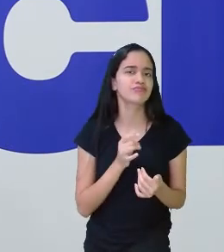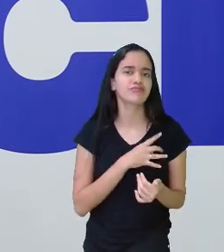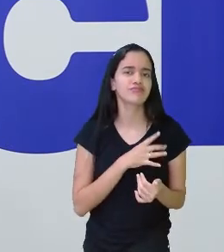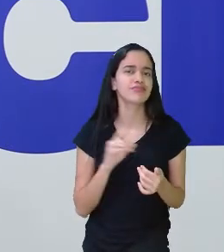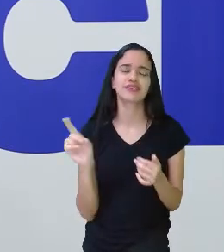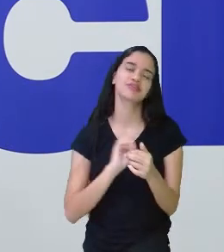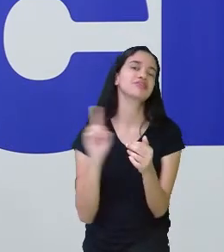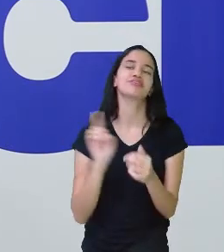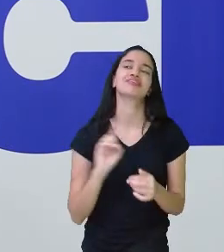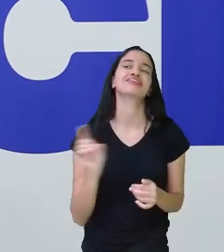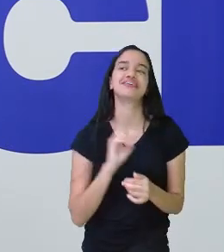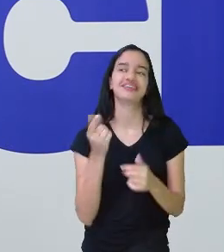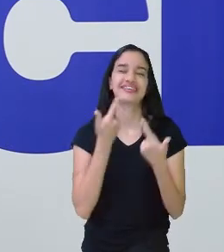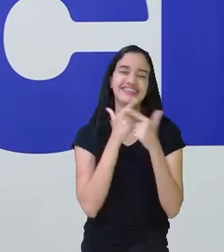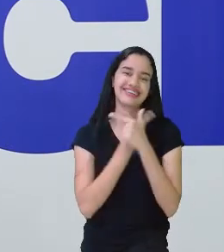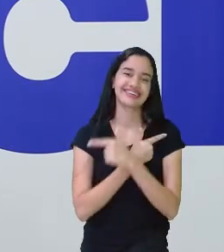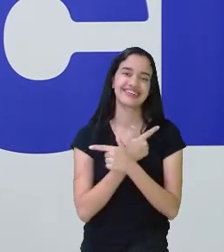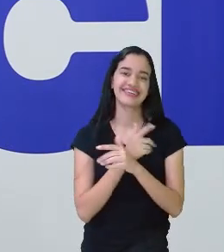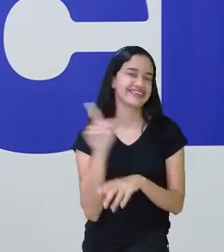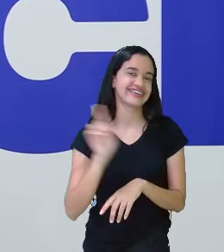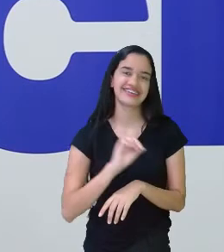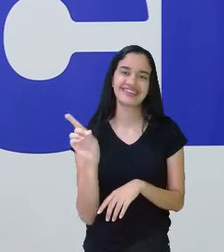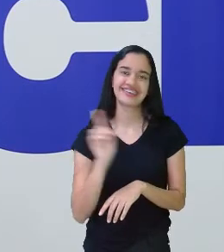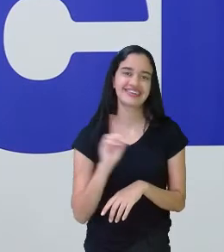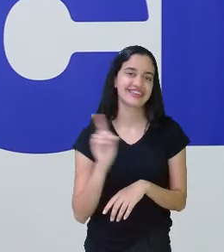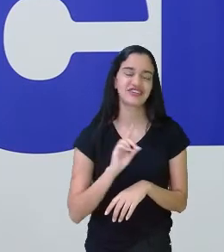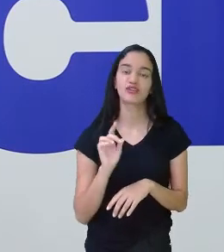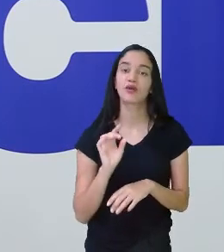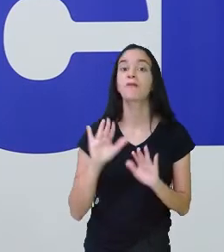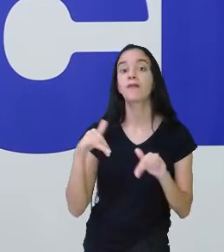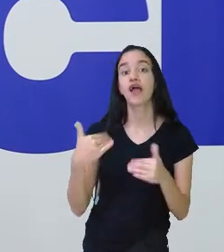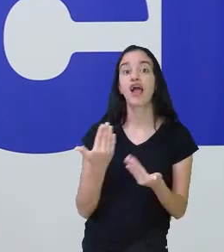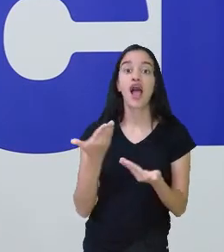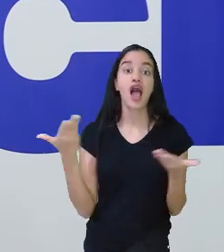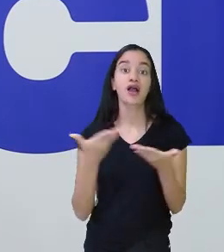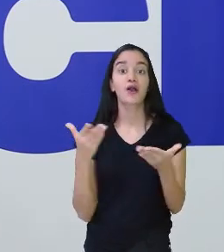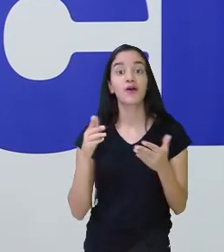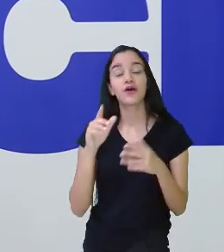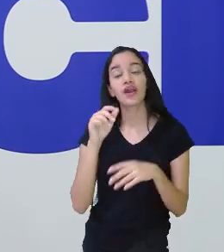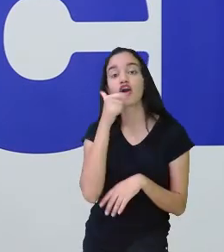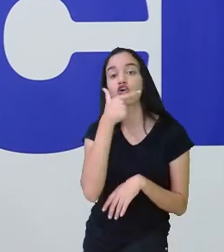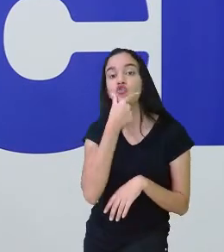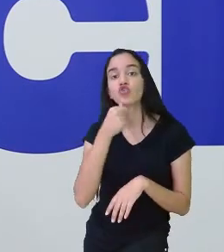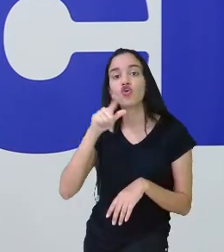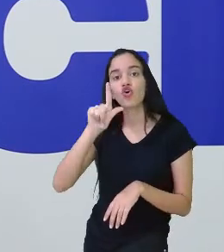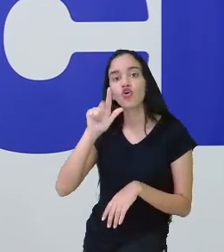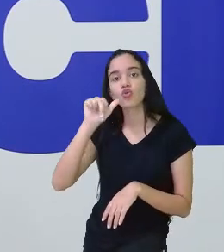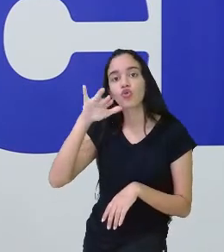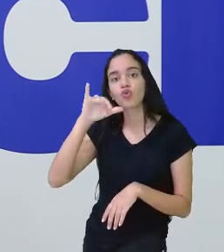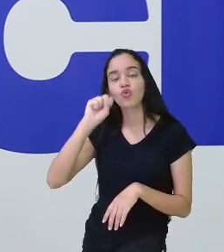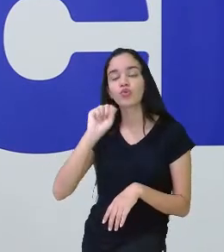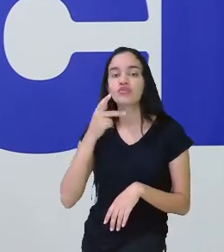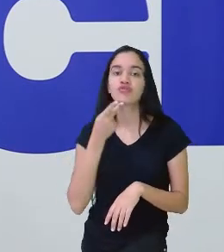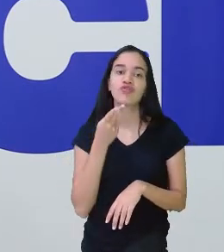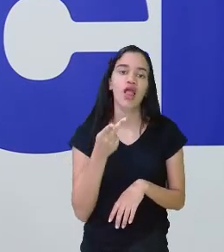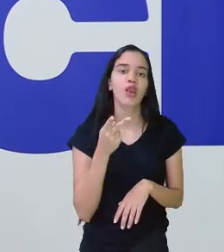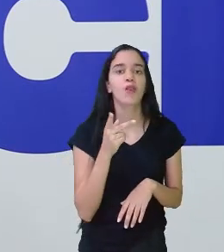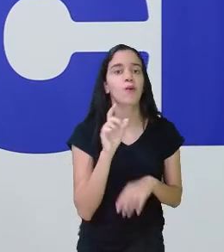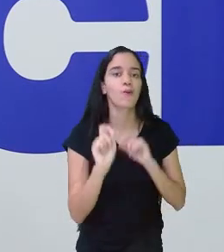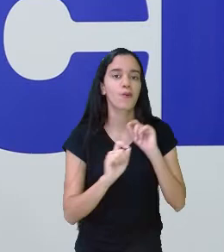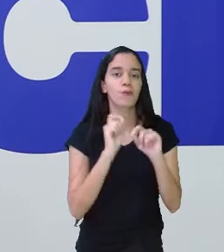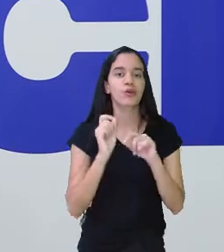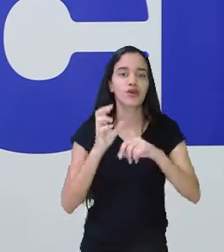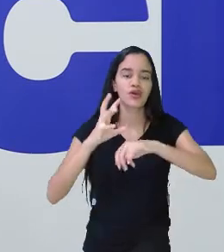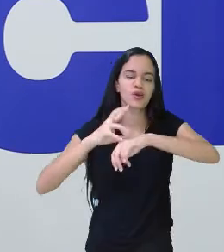que tá tudo bem, né, Lucas? Ah, agora o Luiz já chegou com tarântula. Olha pra isso.